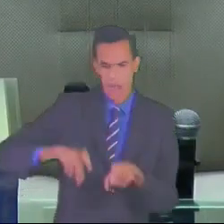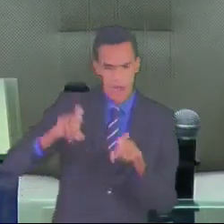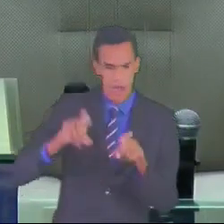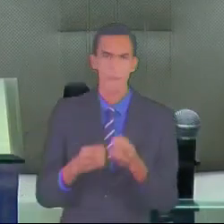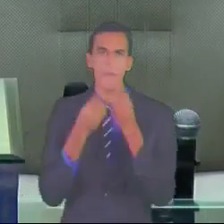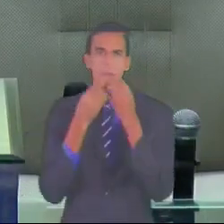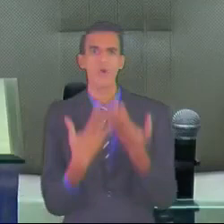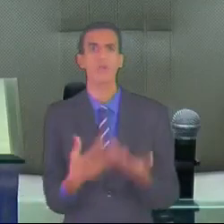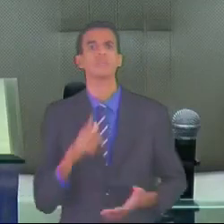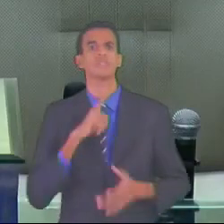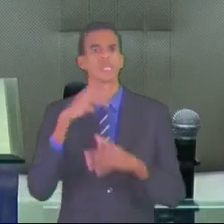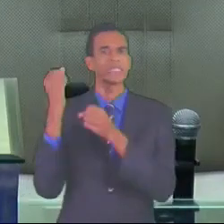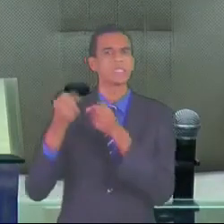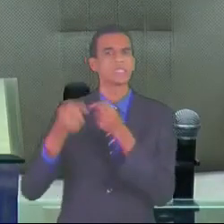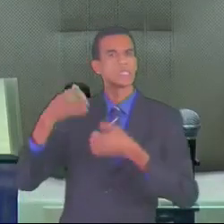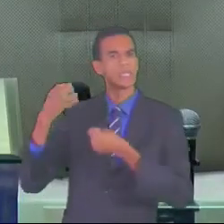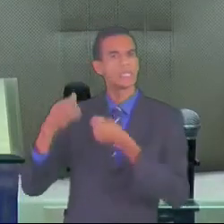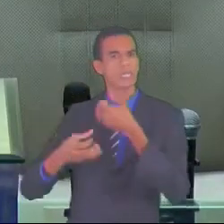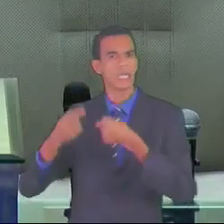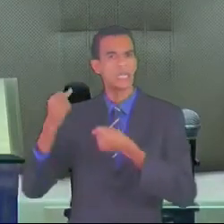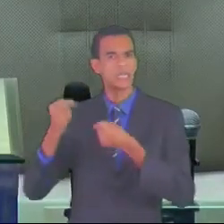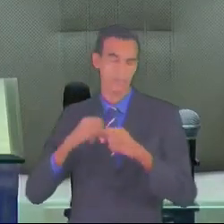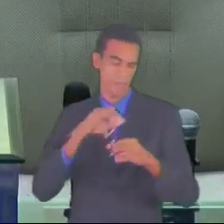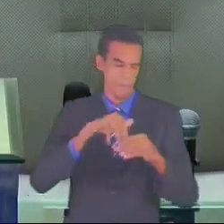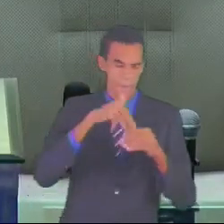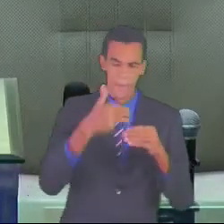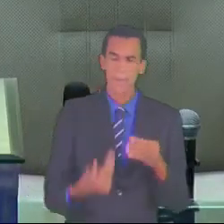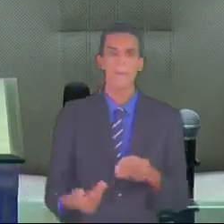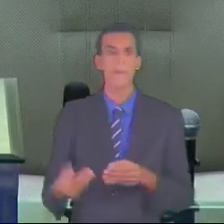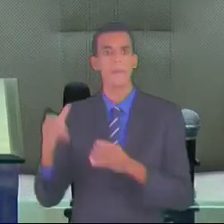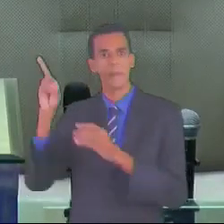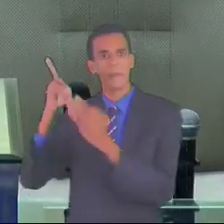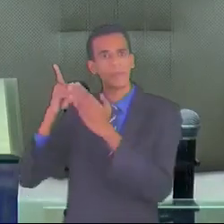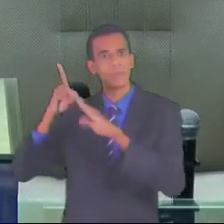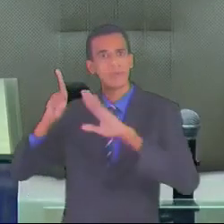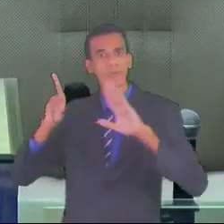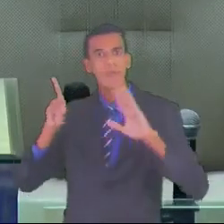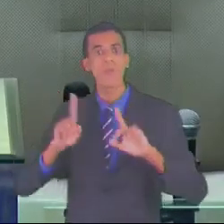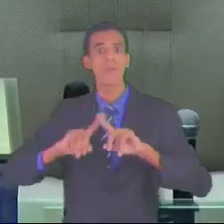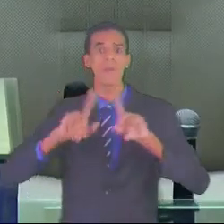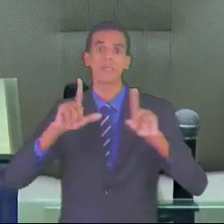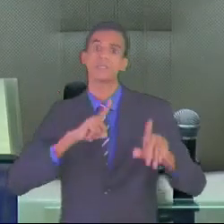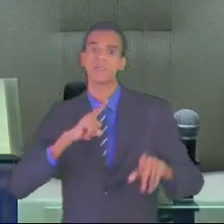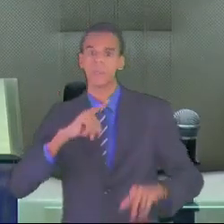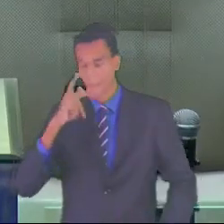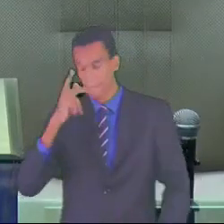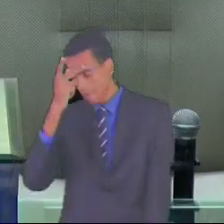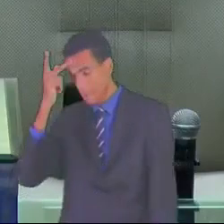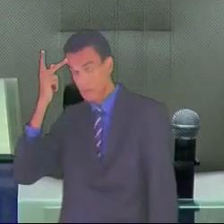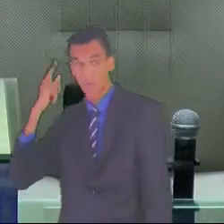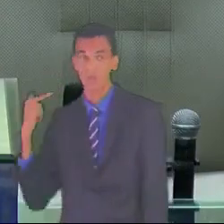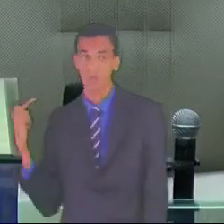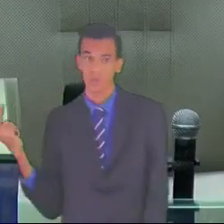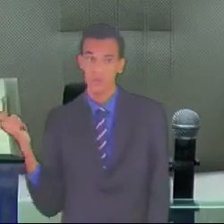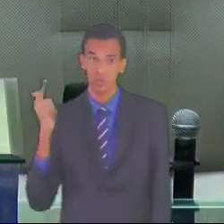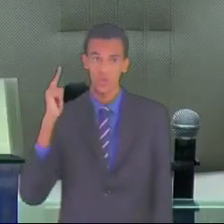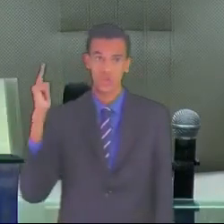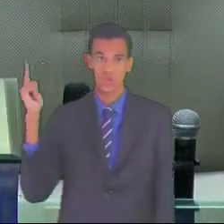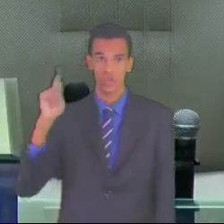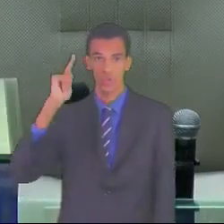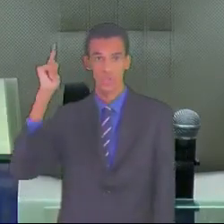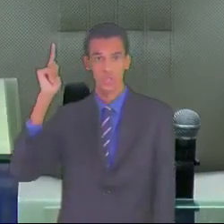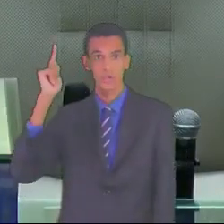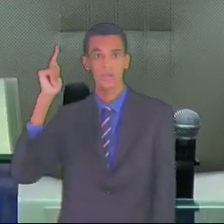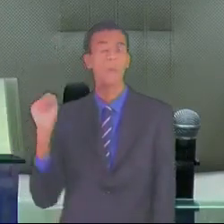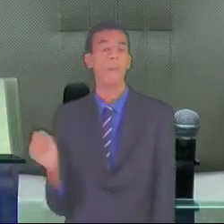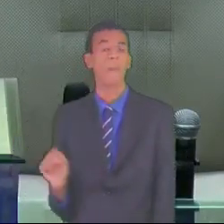manda leite, manda mel, conforme a promessa de Deus. Agora, tem um problema, tem gigantes na terra. os filhos